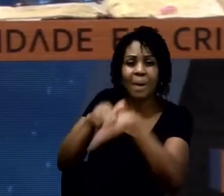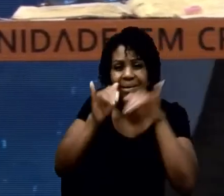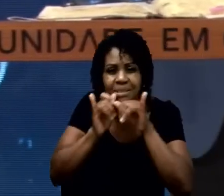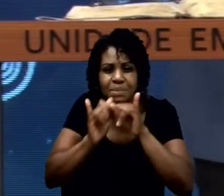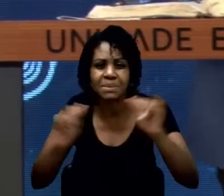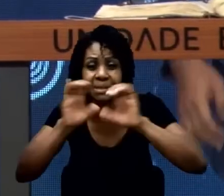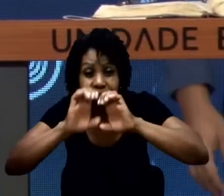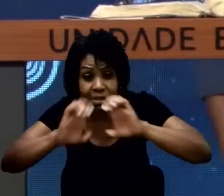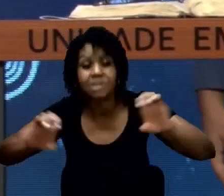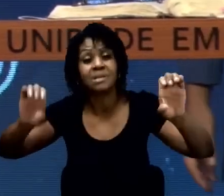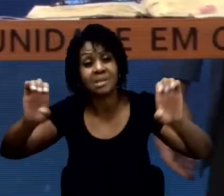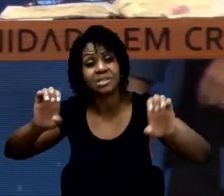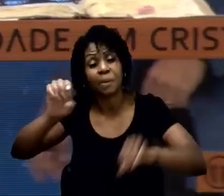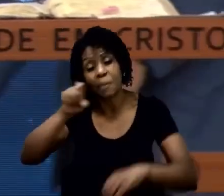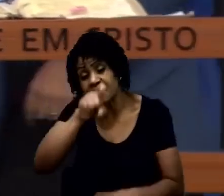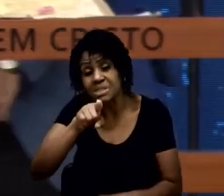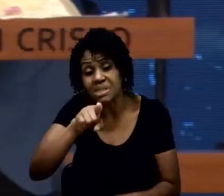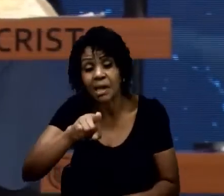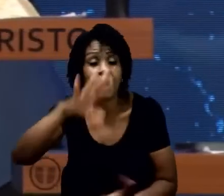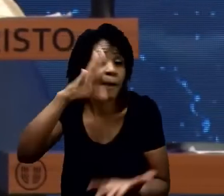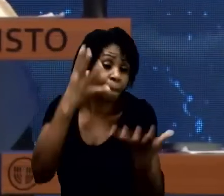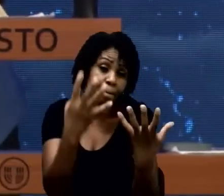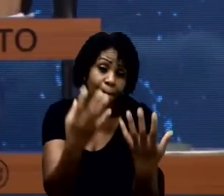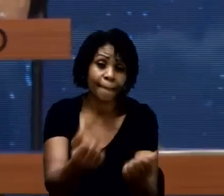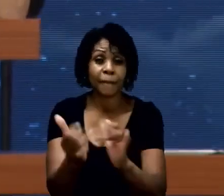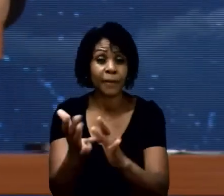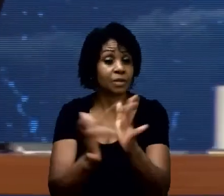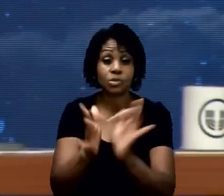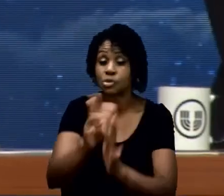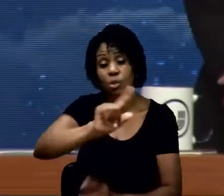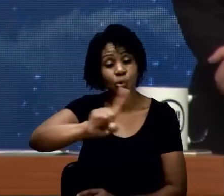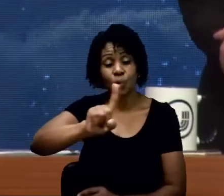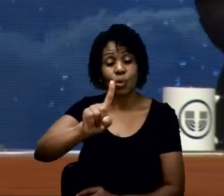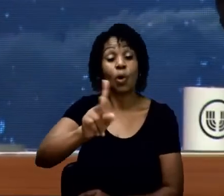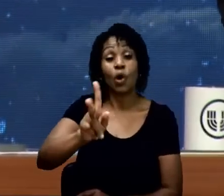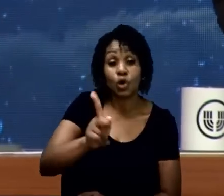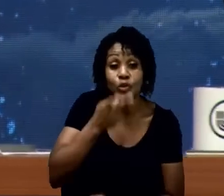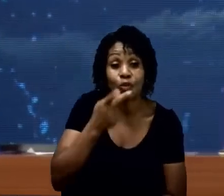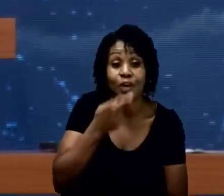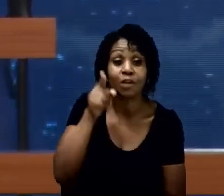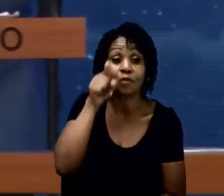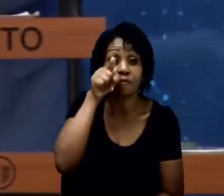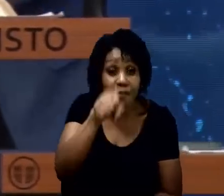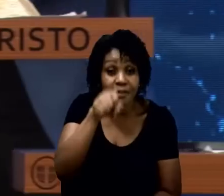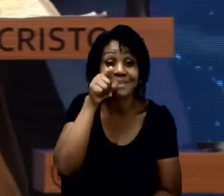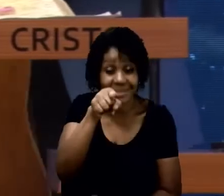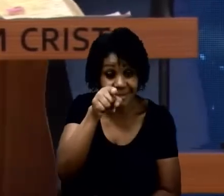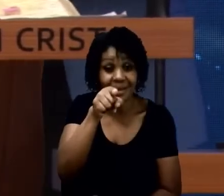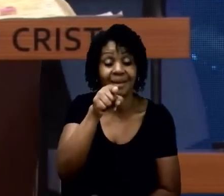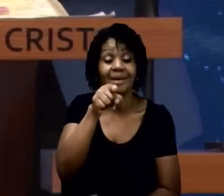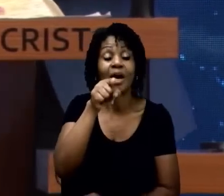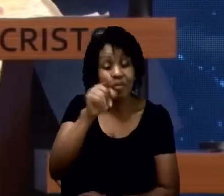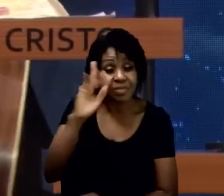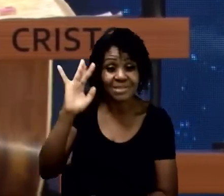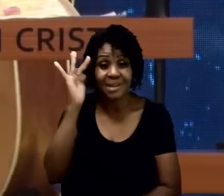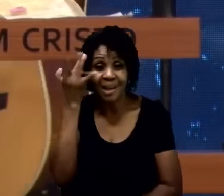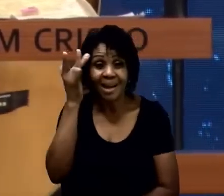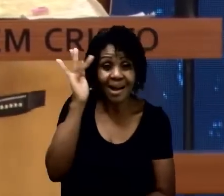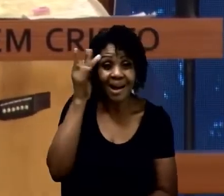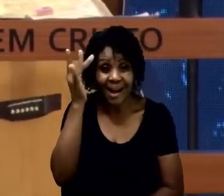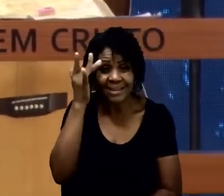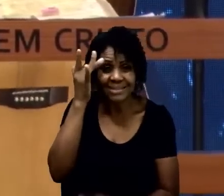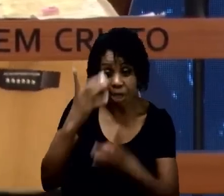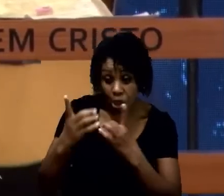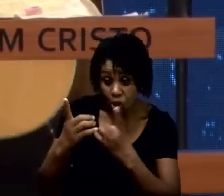evangelística para você que não aceitou ainda Jesus ou não, não. Eu estou falando para você. Você acha que ali